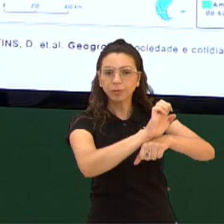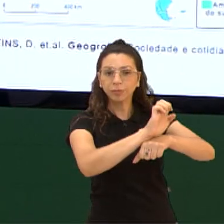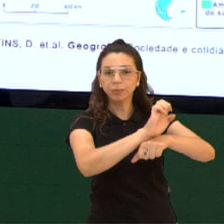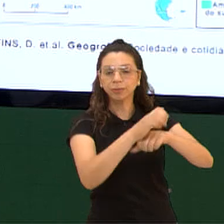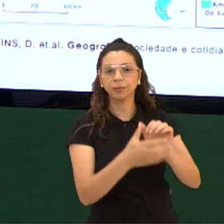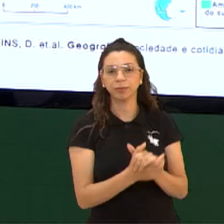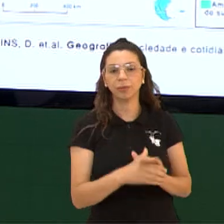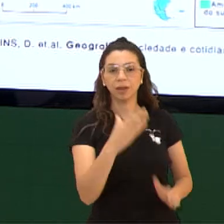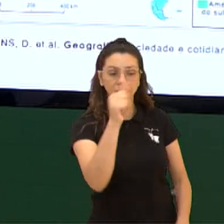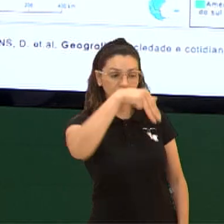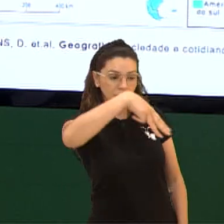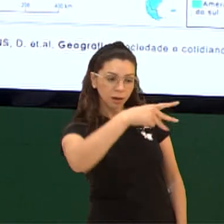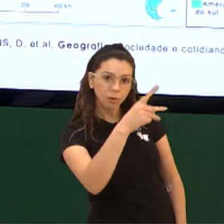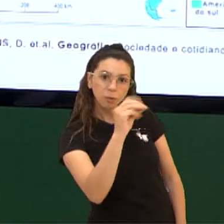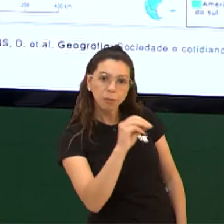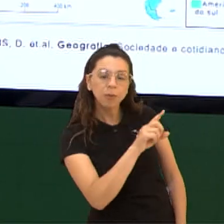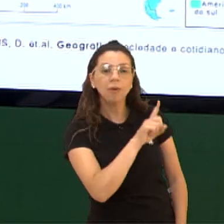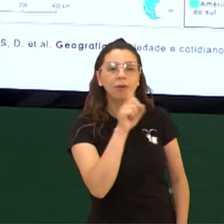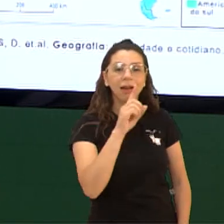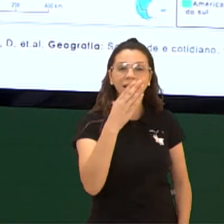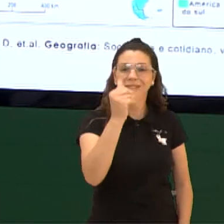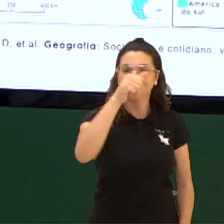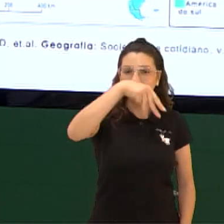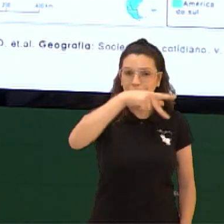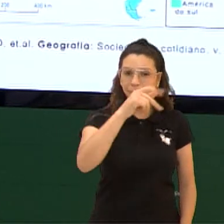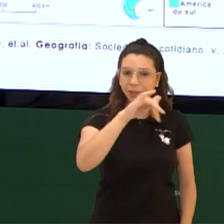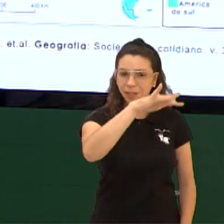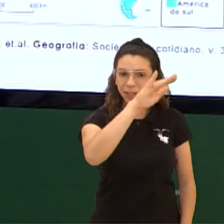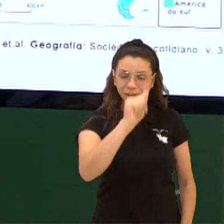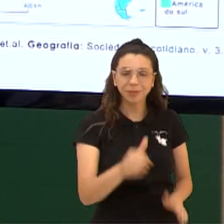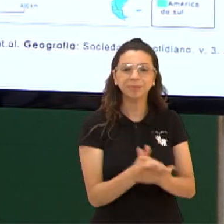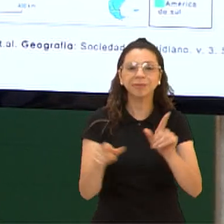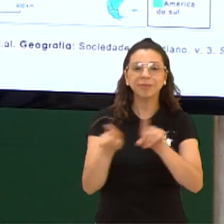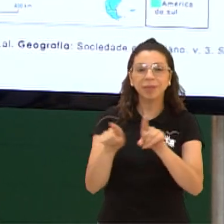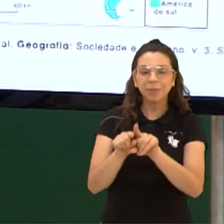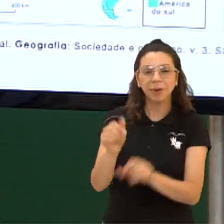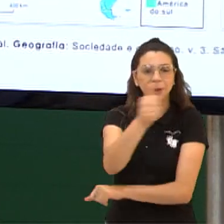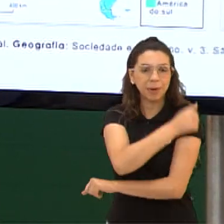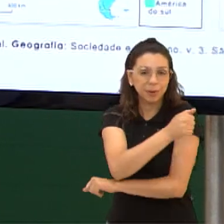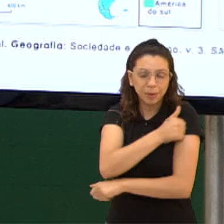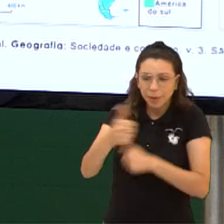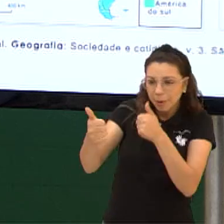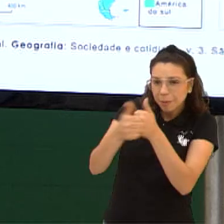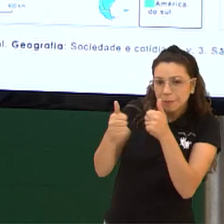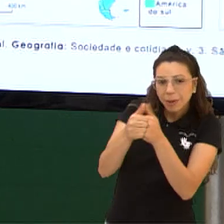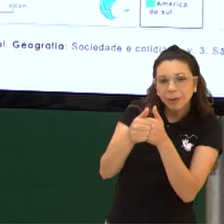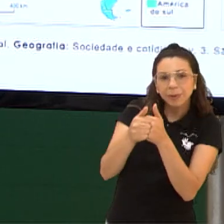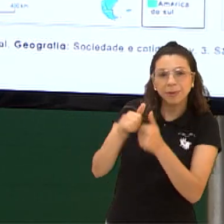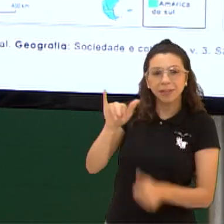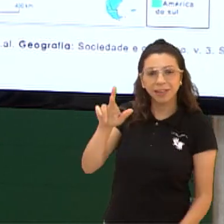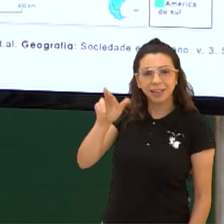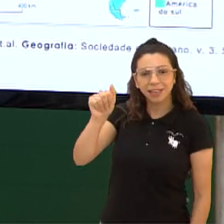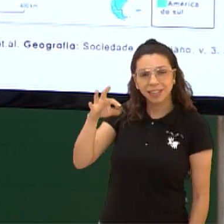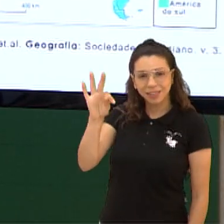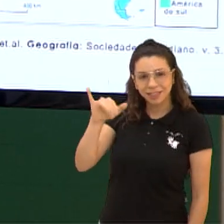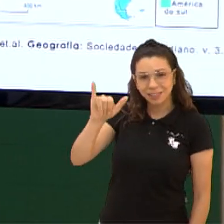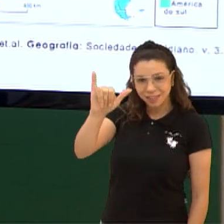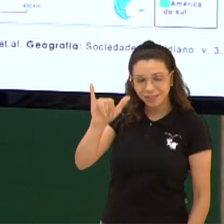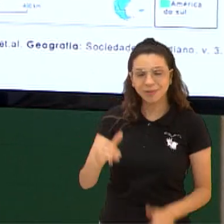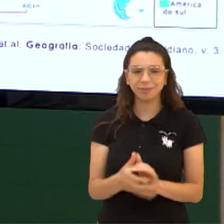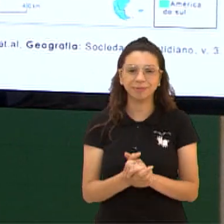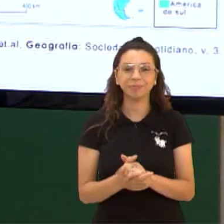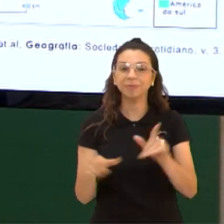Campo Bituva de Campinas, no Assungui. Fernandes Pinheiro também, perto de Irati. Regiele,